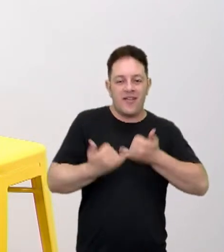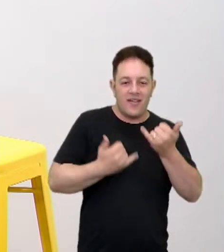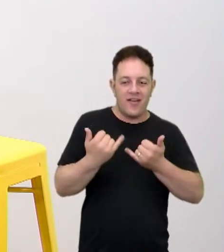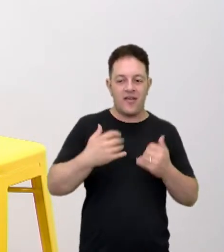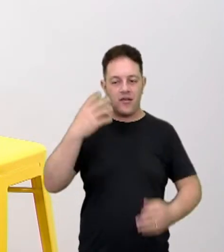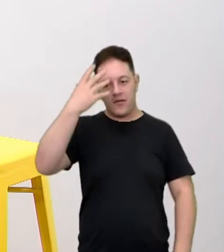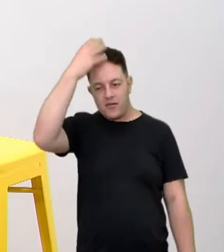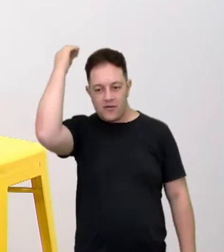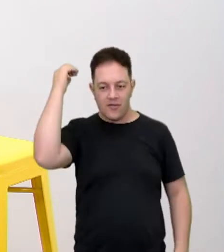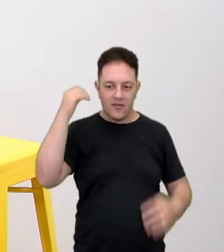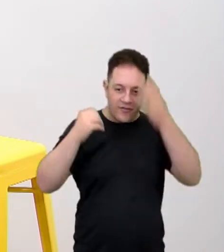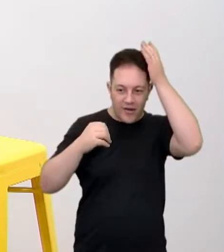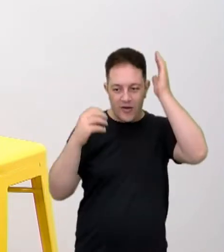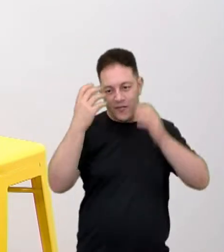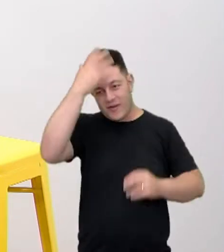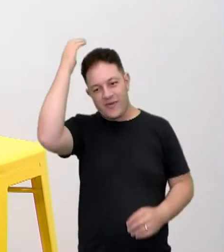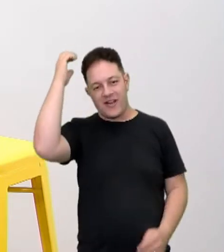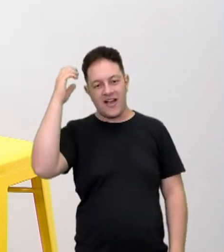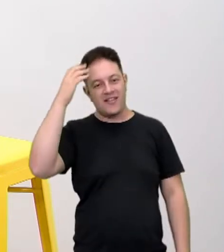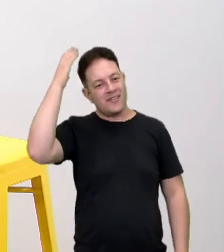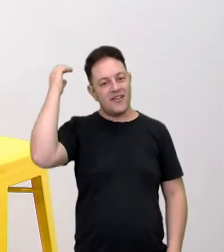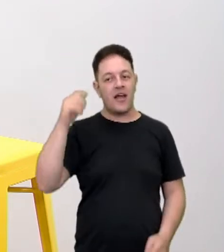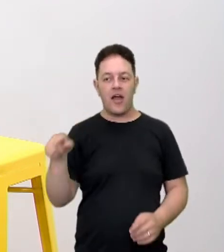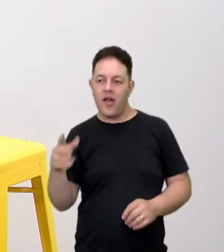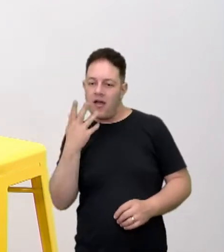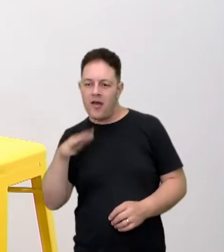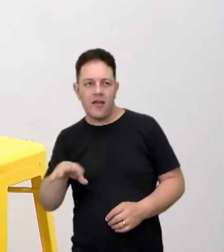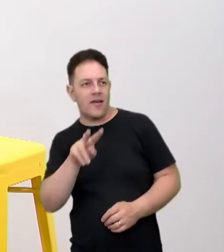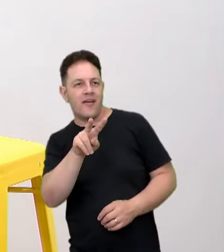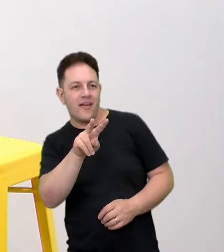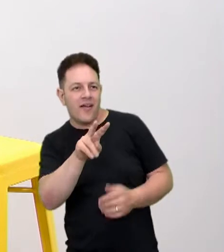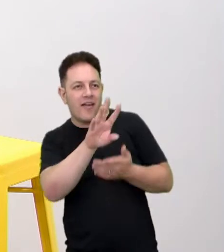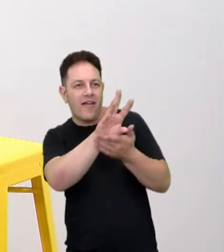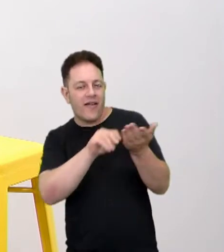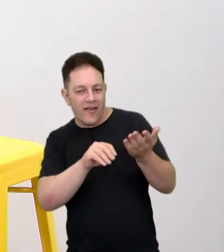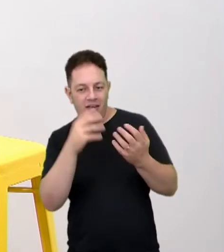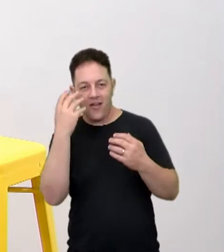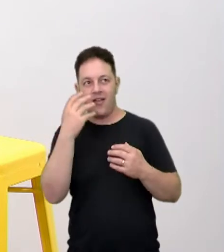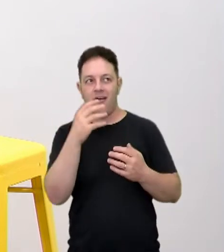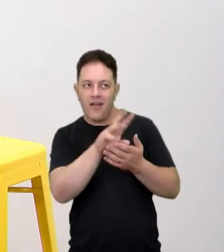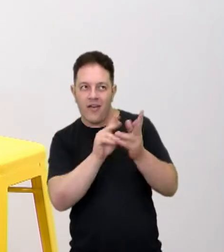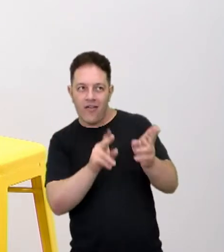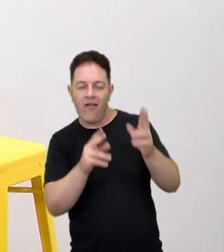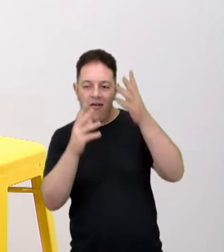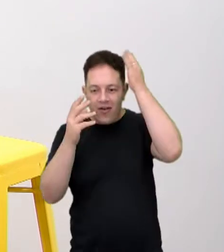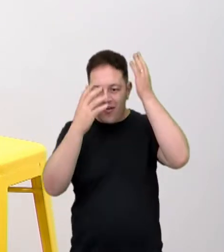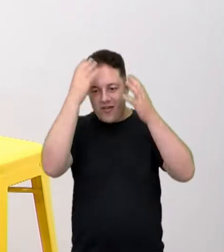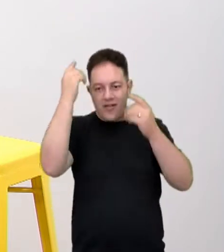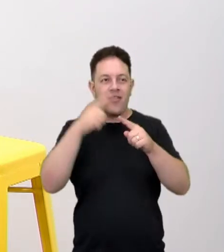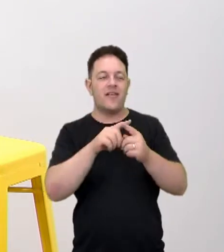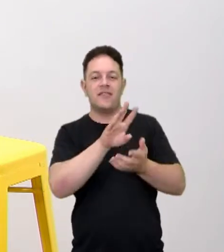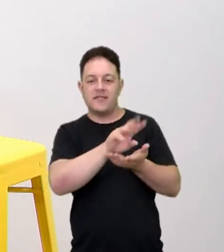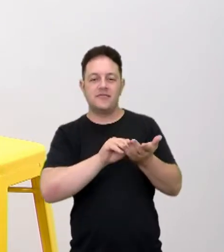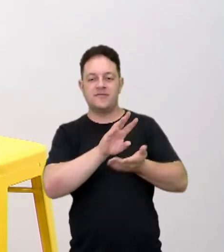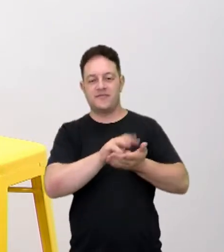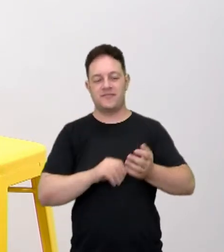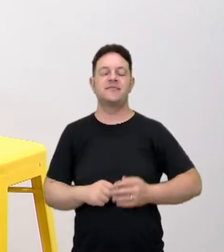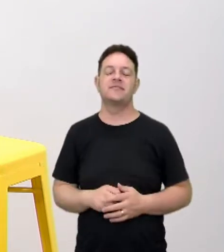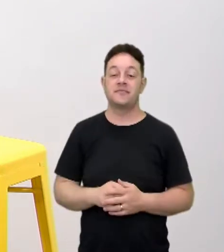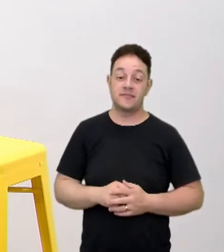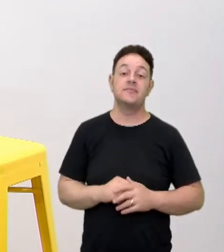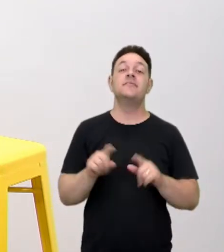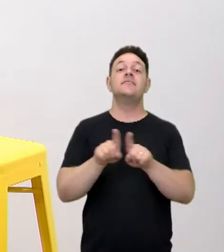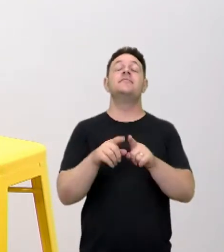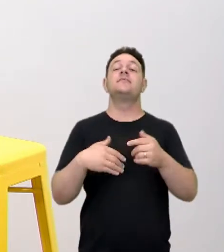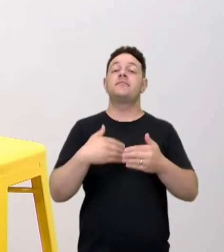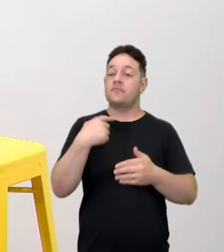com o cabelo. Daqui a pouco a criança vai começar a fazer isso, porque ela vai aprender primeiro por imitação, tá? A gente começa a aprender